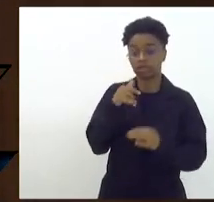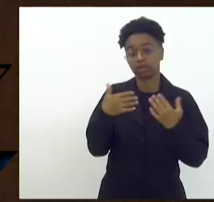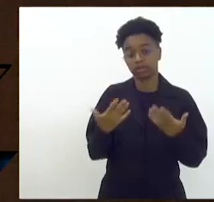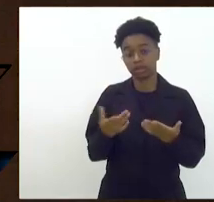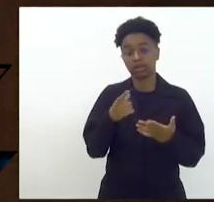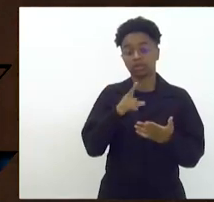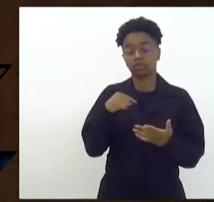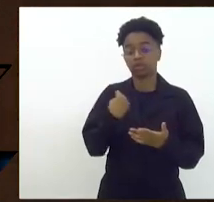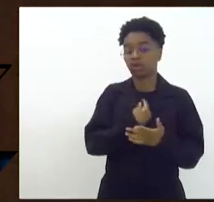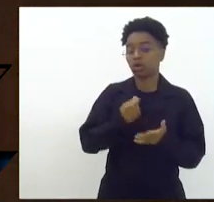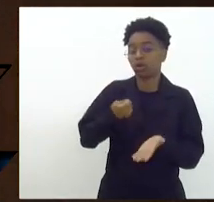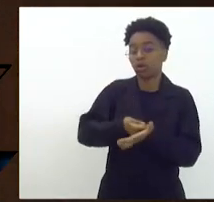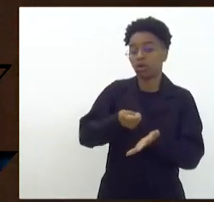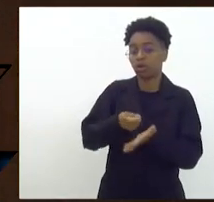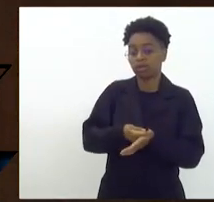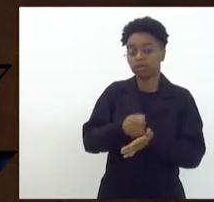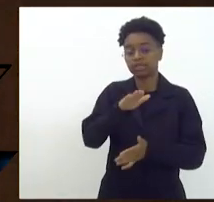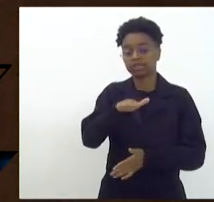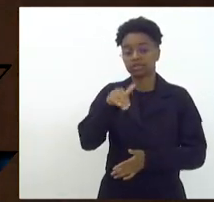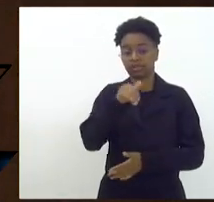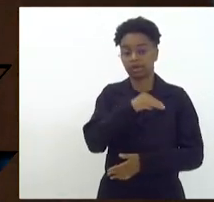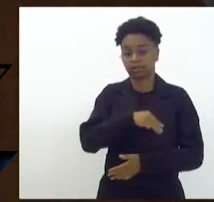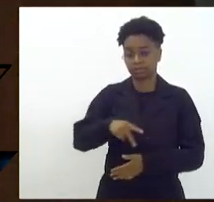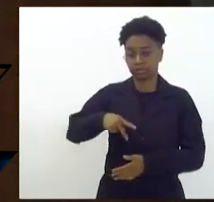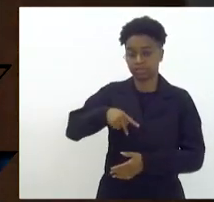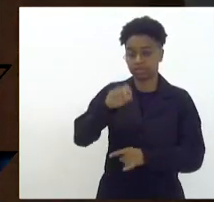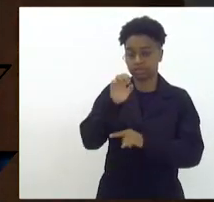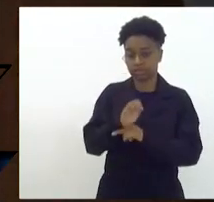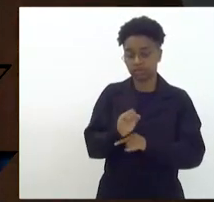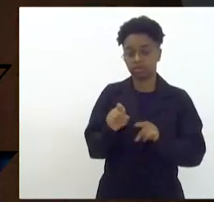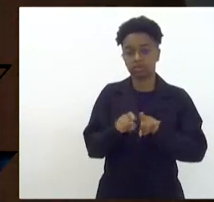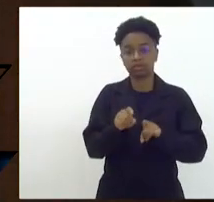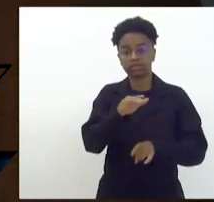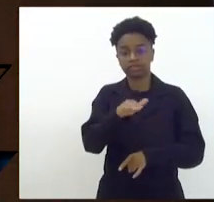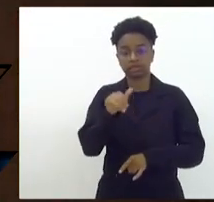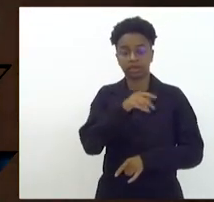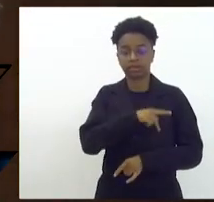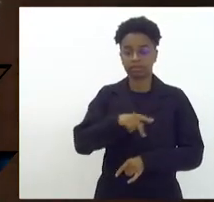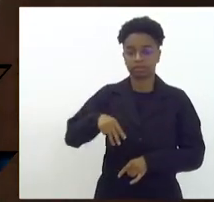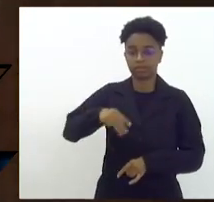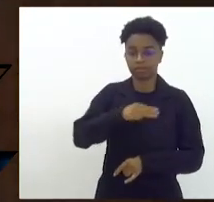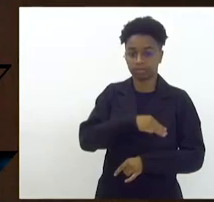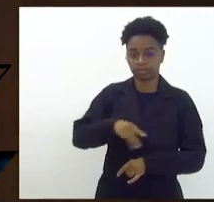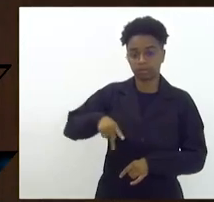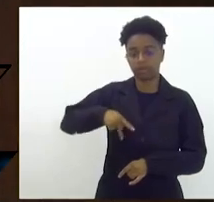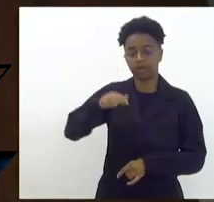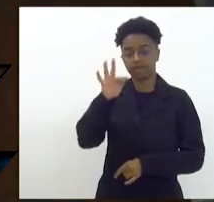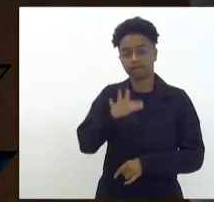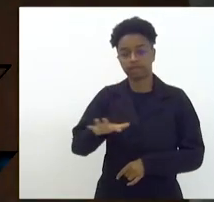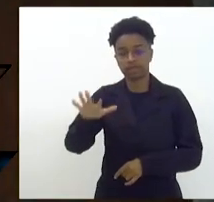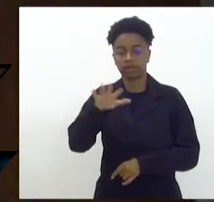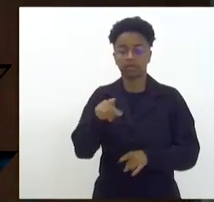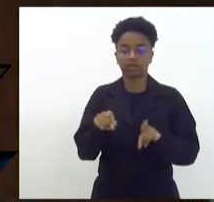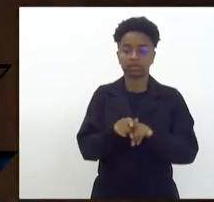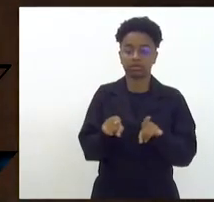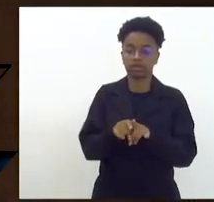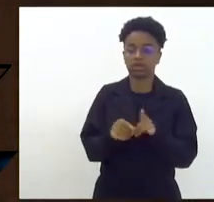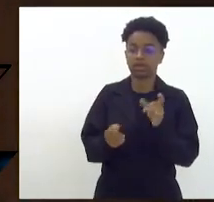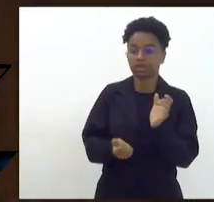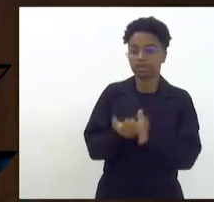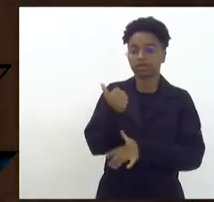nós temos a obrigação de chamar o Ministério Público de chamar o Ministério Público Federal para mesa estabelecer com isso